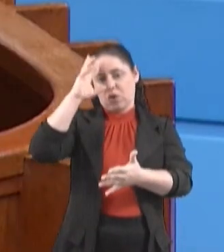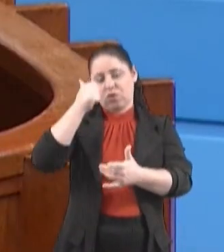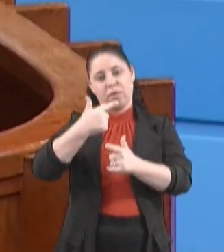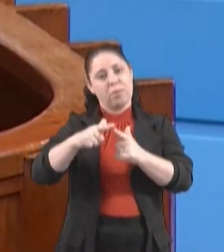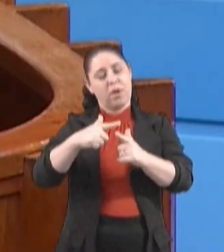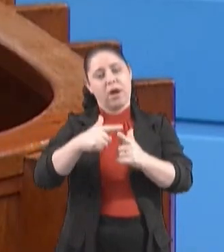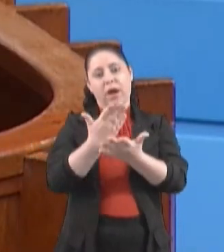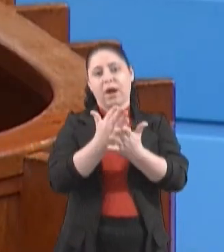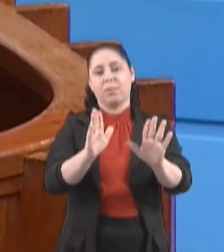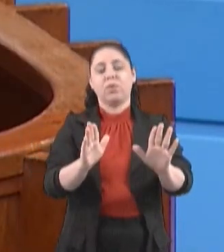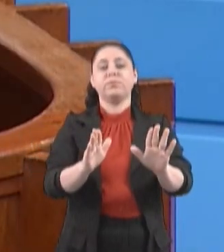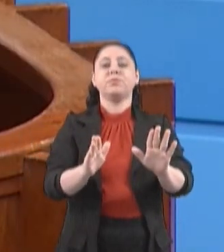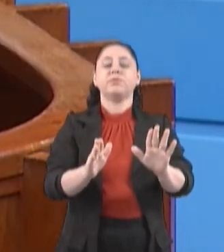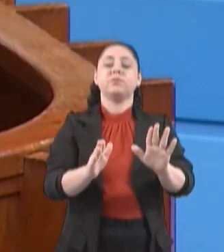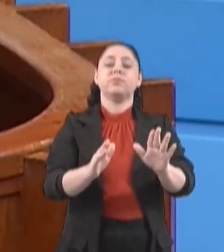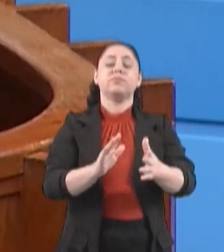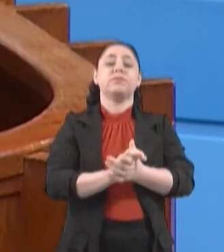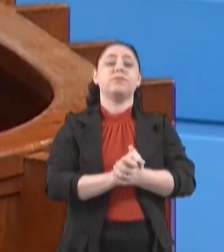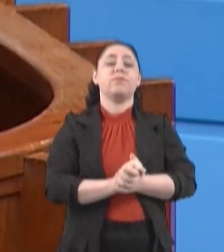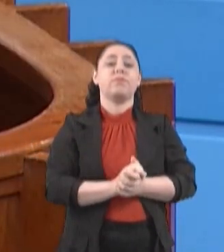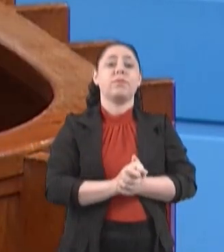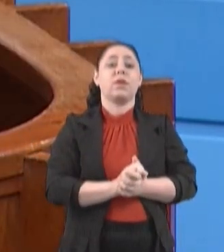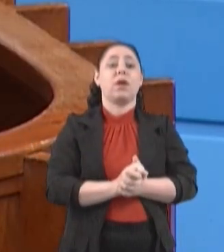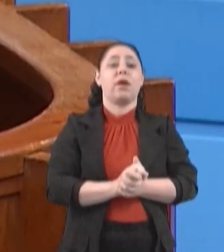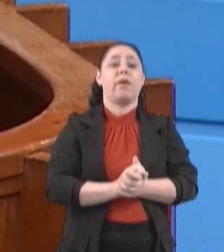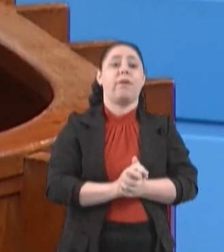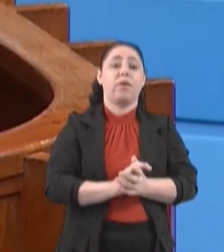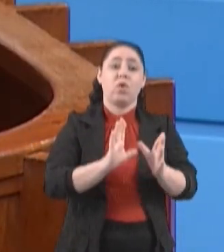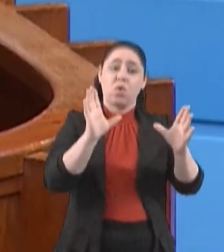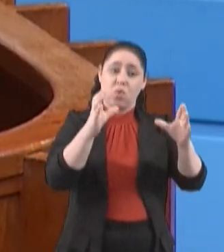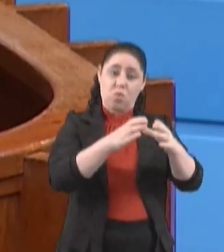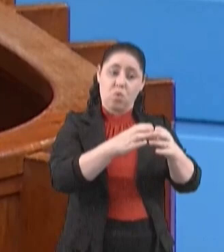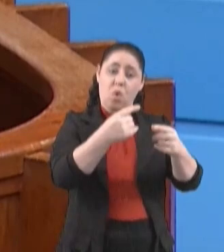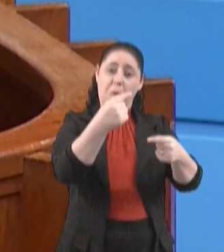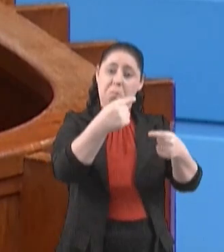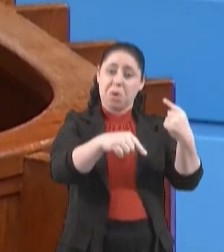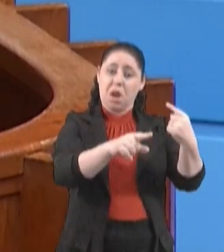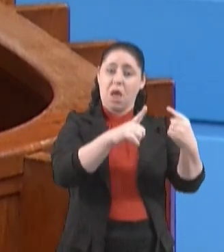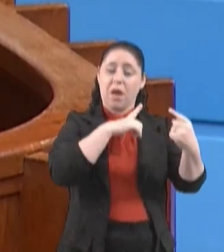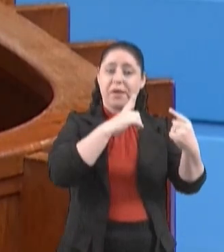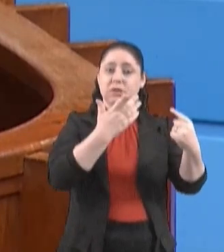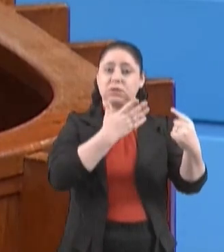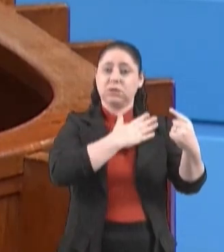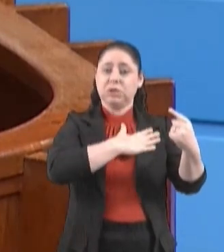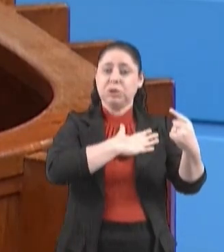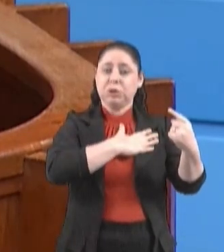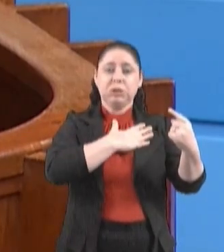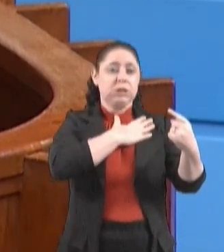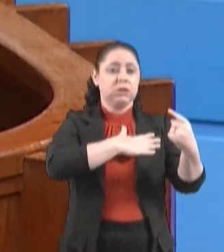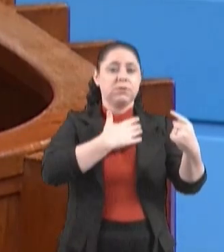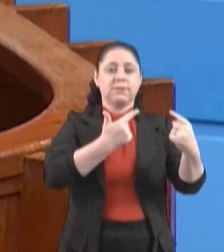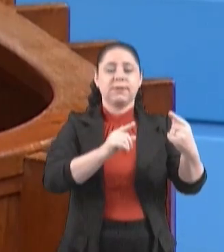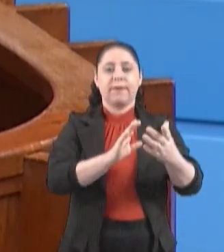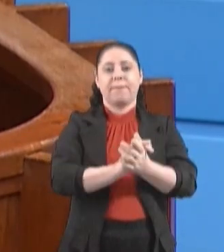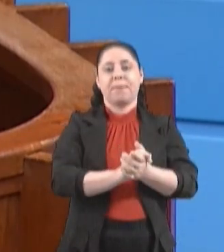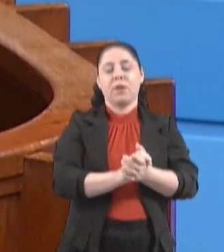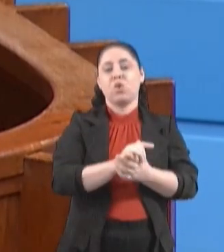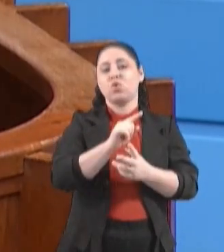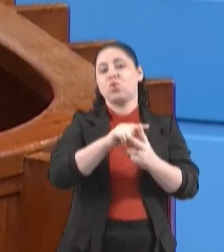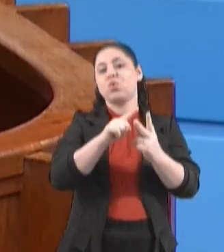pela improcedência do pedido. Não satisfeito, os oponentes vão lá, usando 2